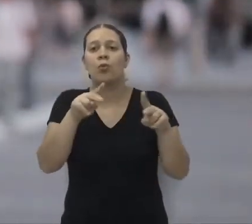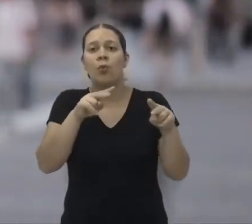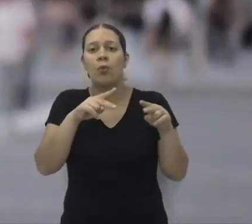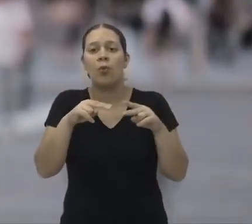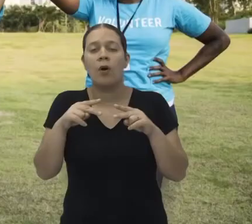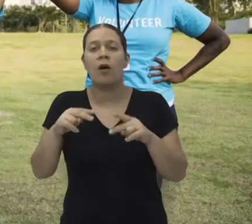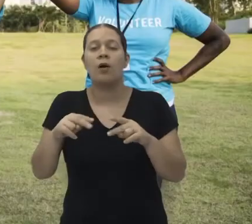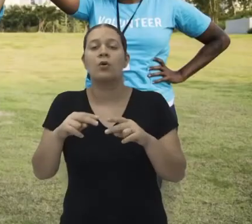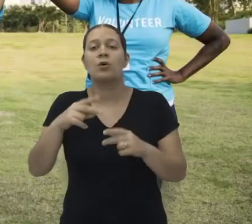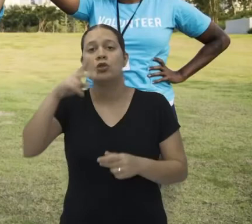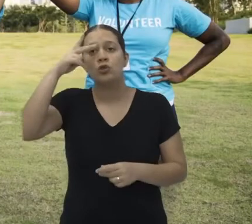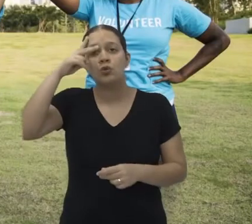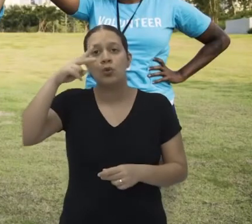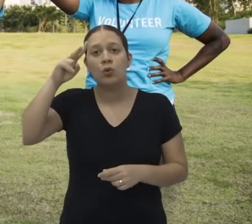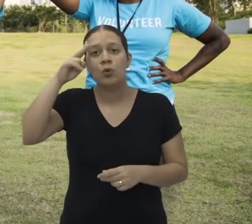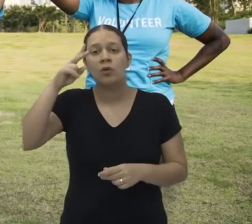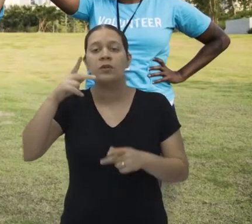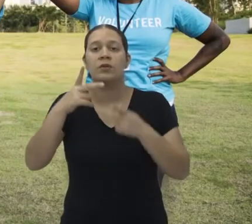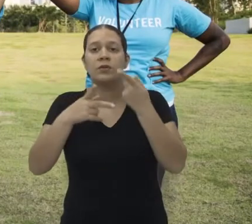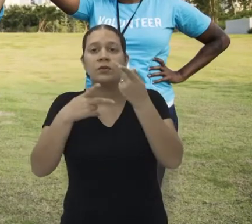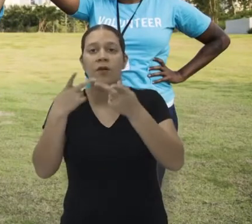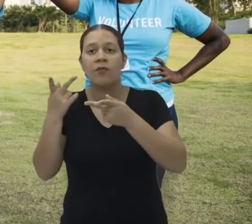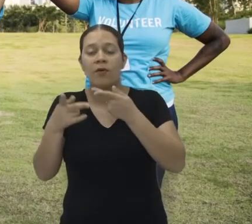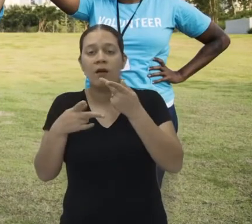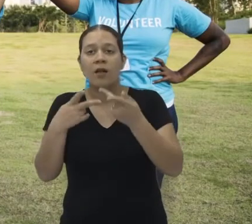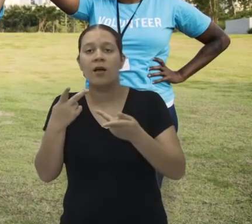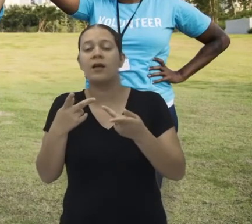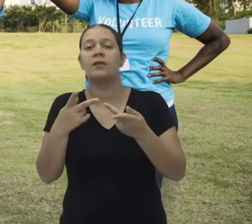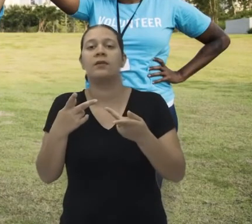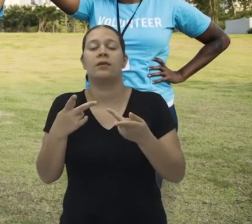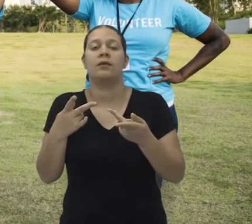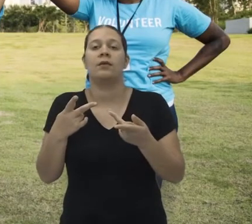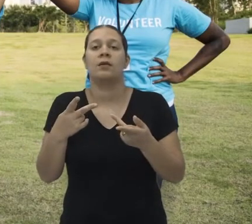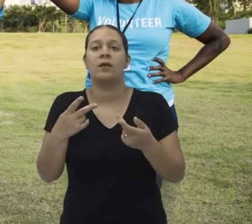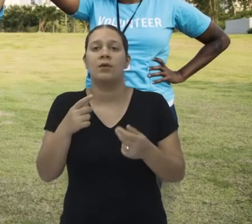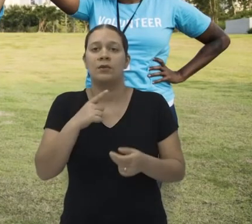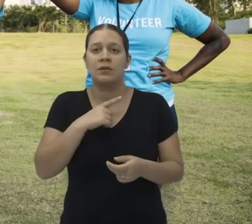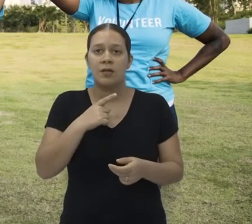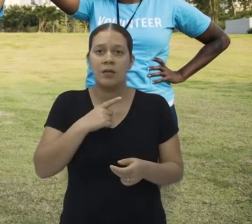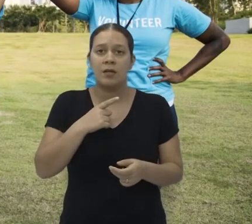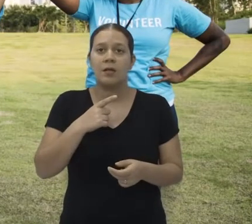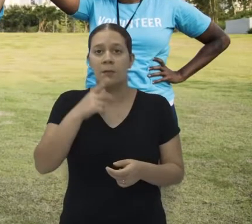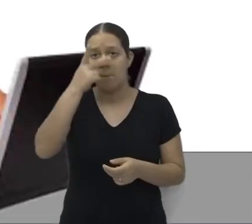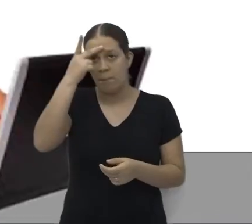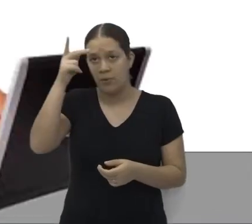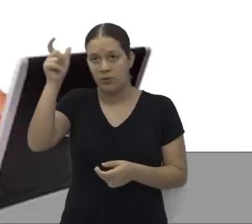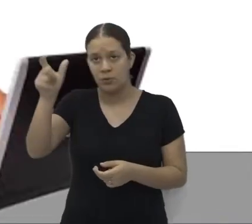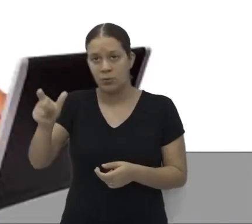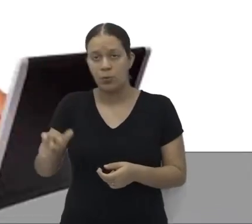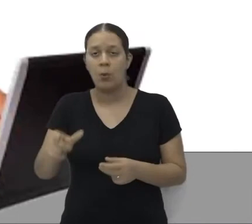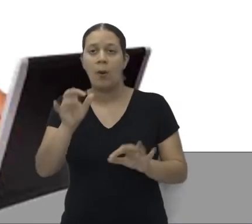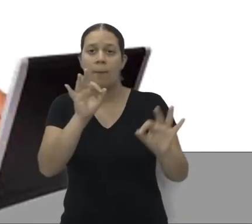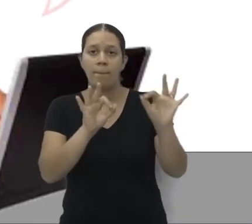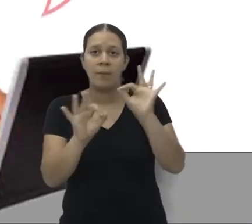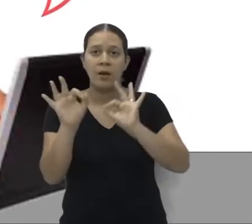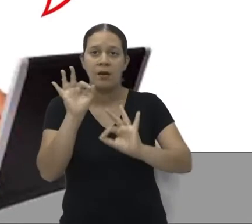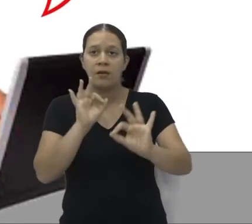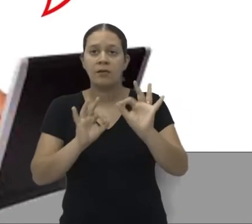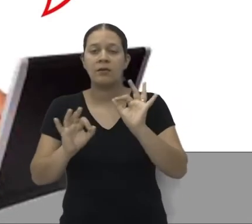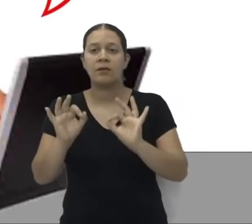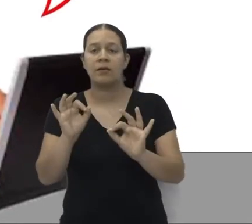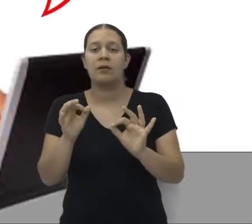vista essa história está sendo contada? Só existe um lado dessa história? Existem pessoas preparadas